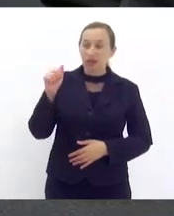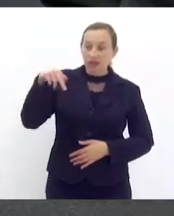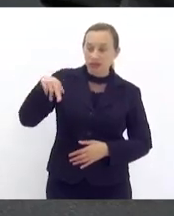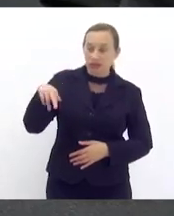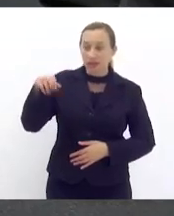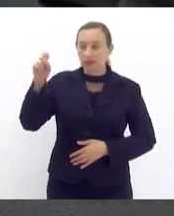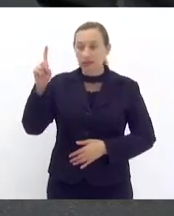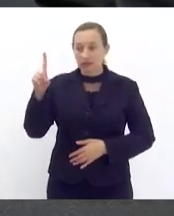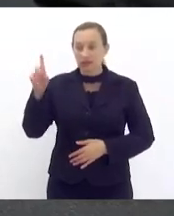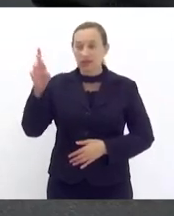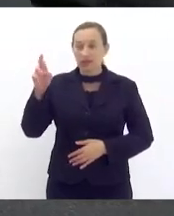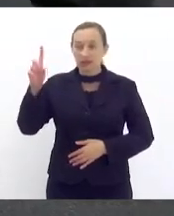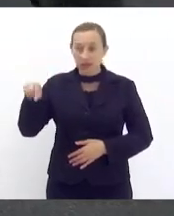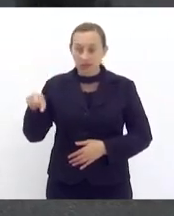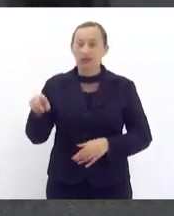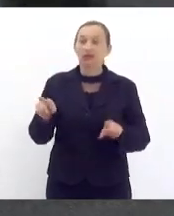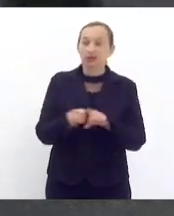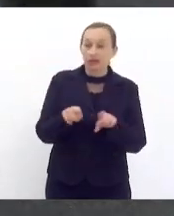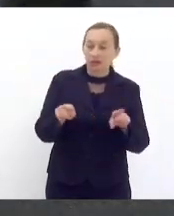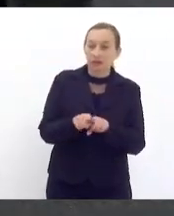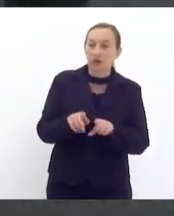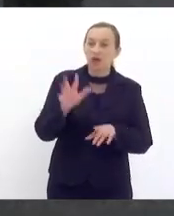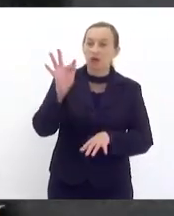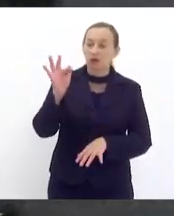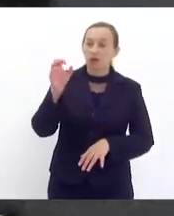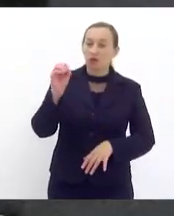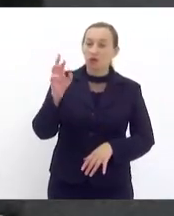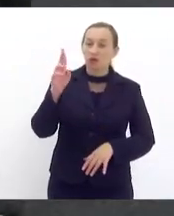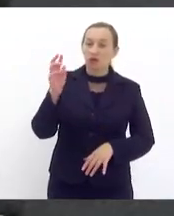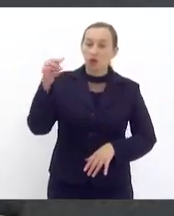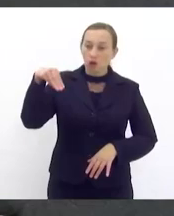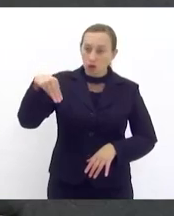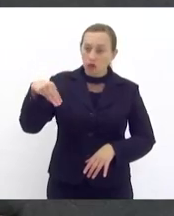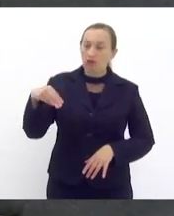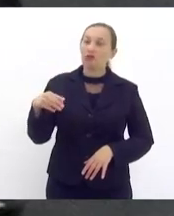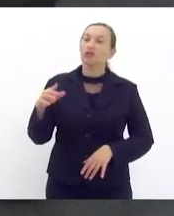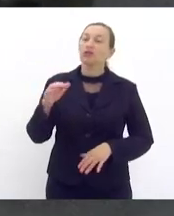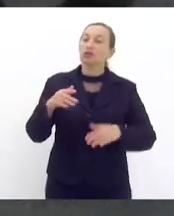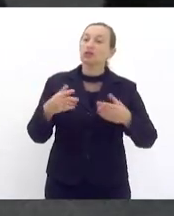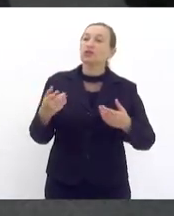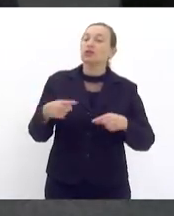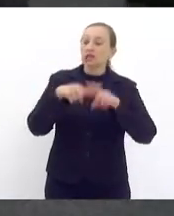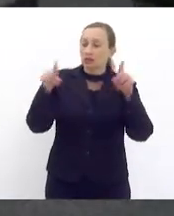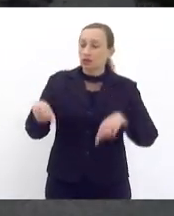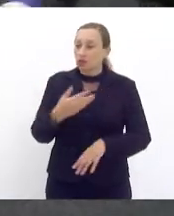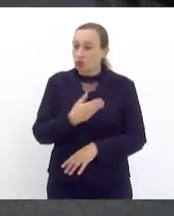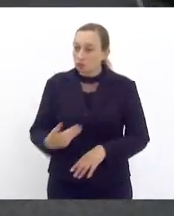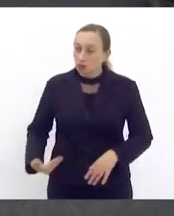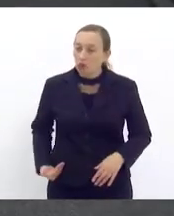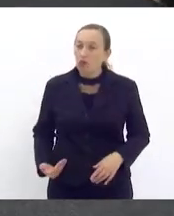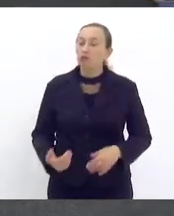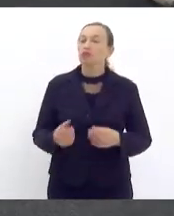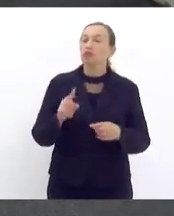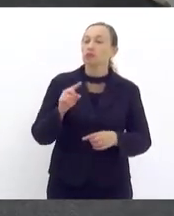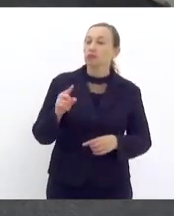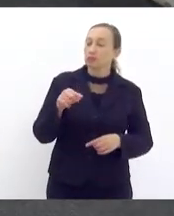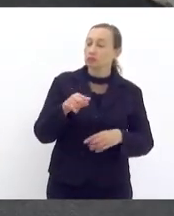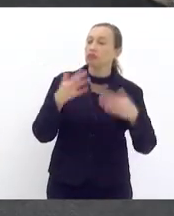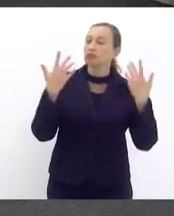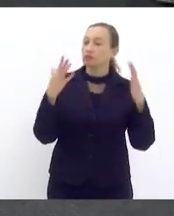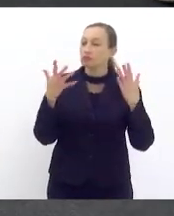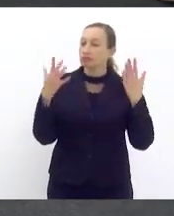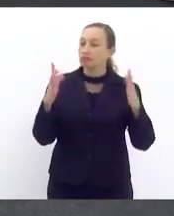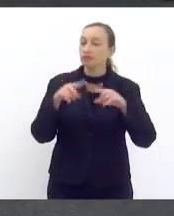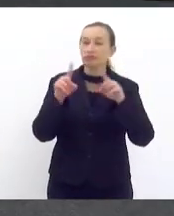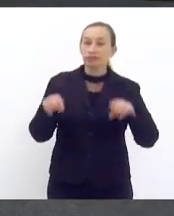também do fórum permanente dos servidores públicos da que do fósspérj que a gente possa estar aqui aplaudindo